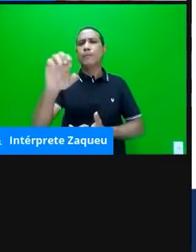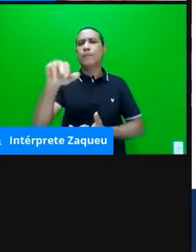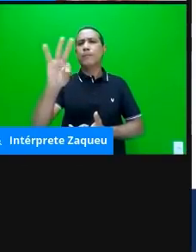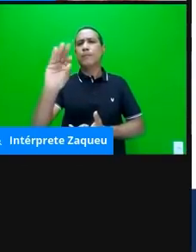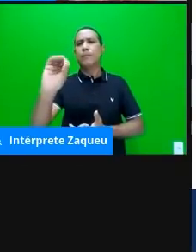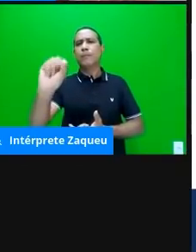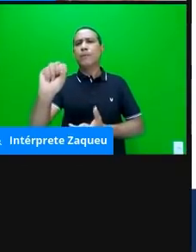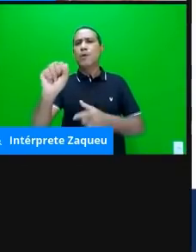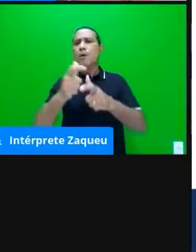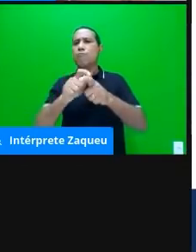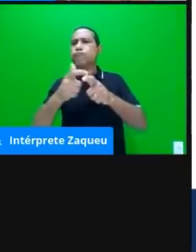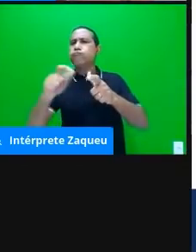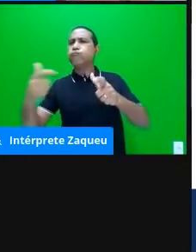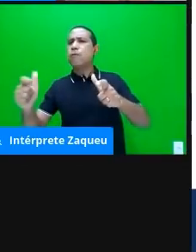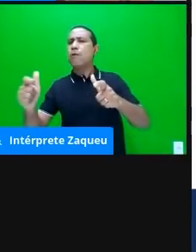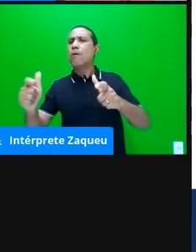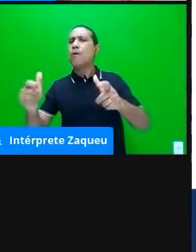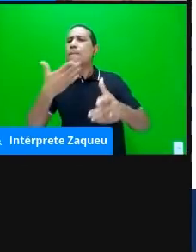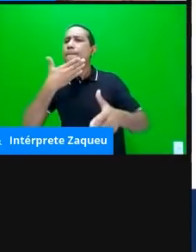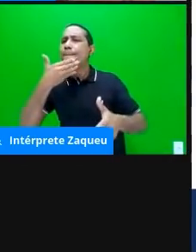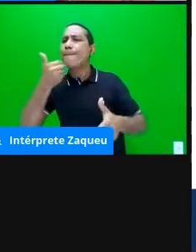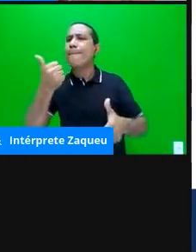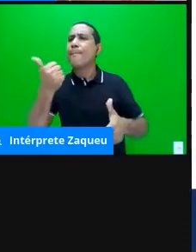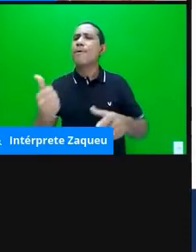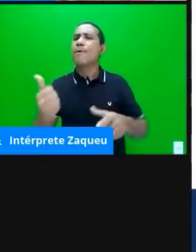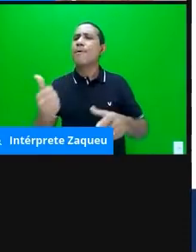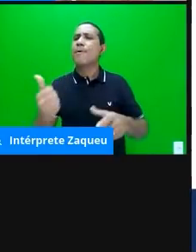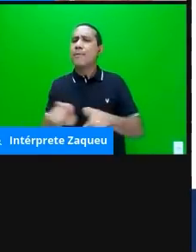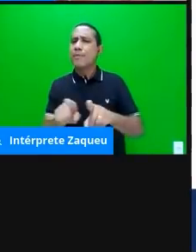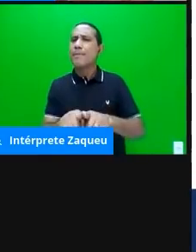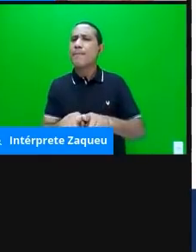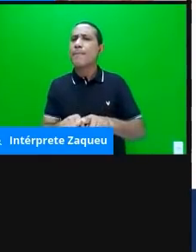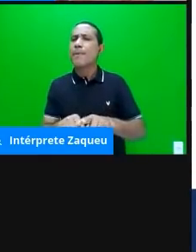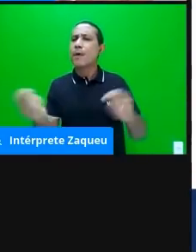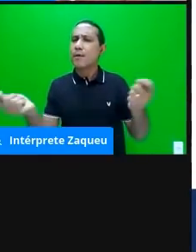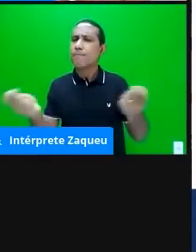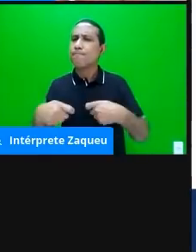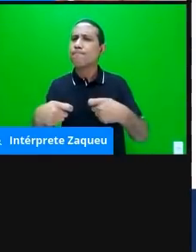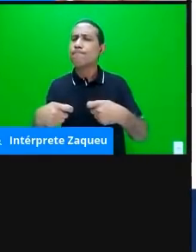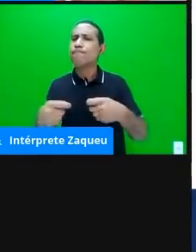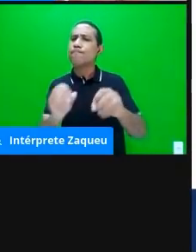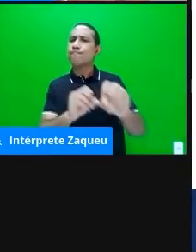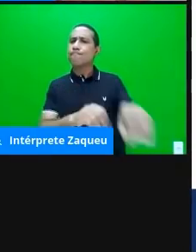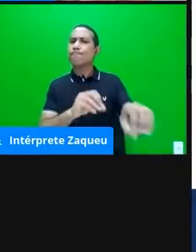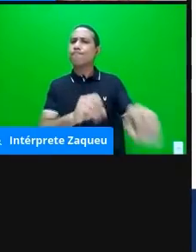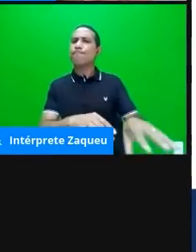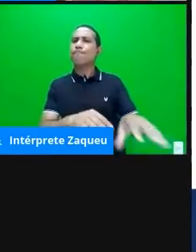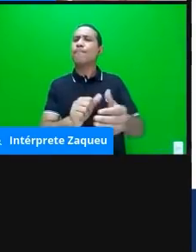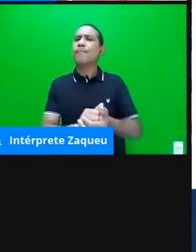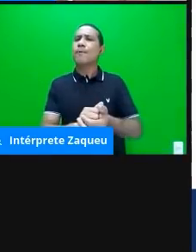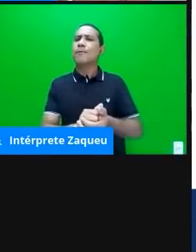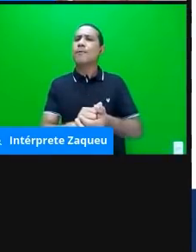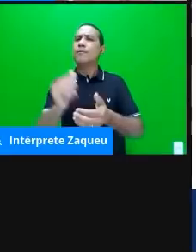de ensino. Elas ampliam as nossas formas de comunicação em atividades de